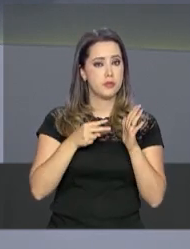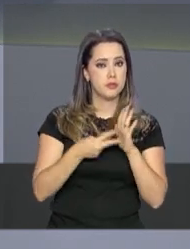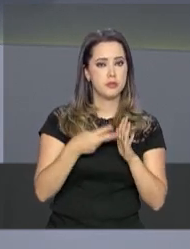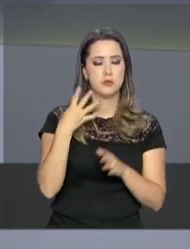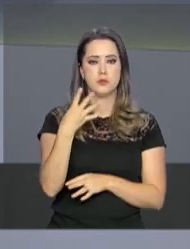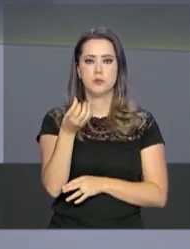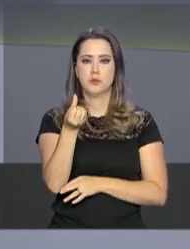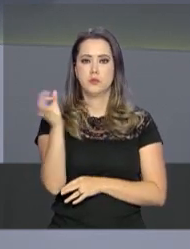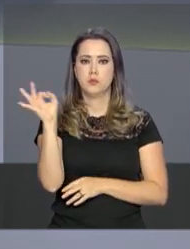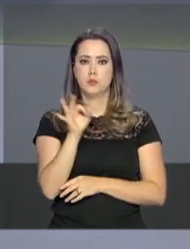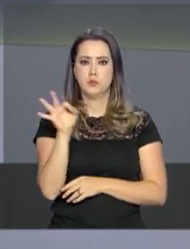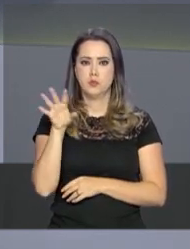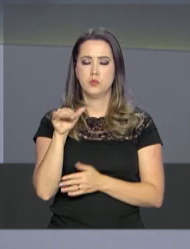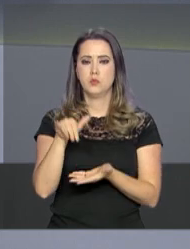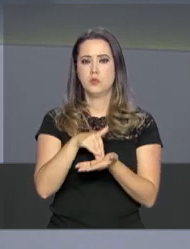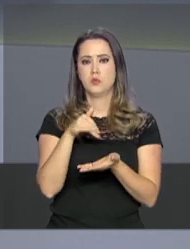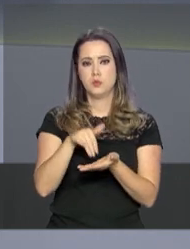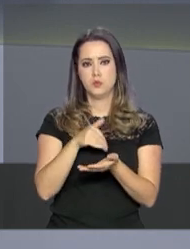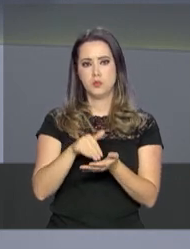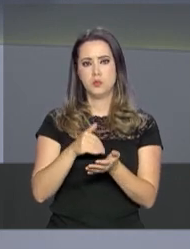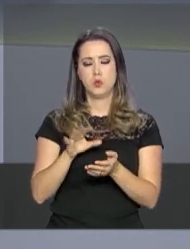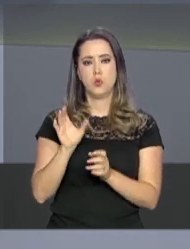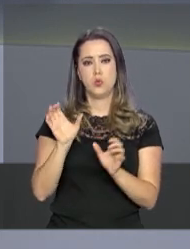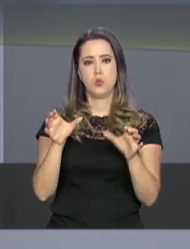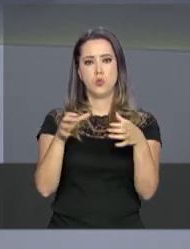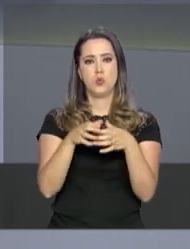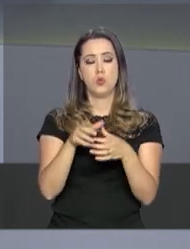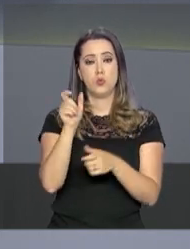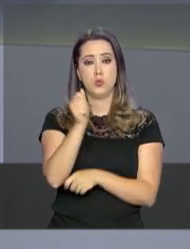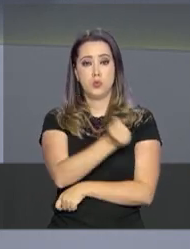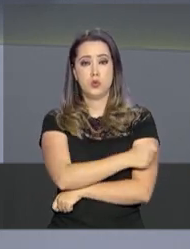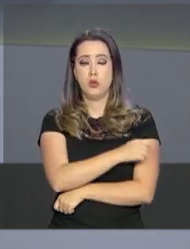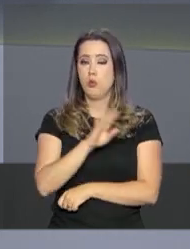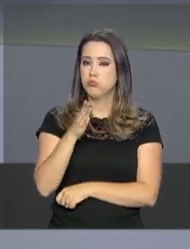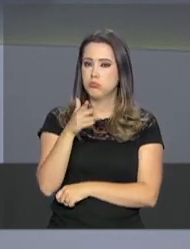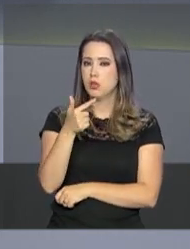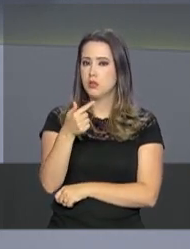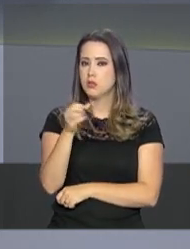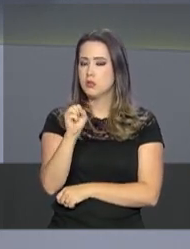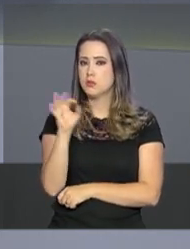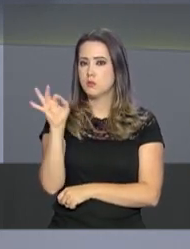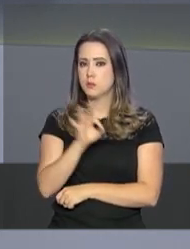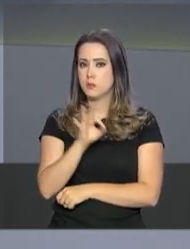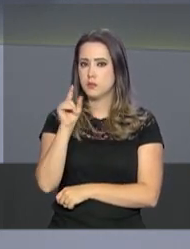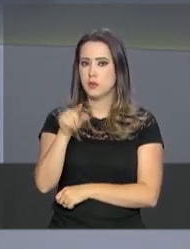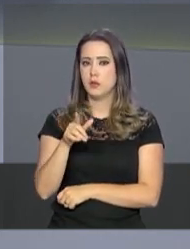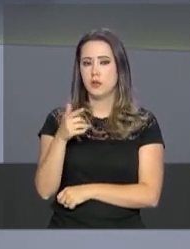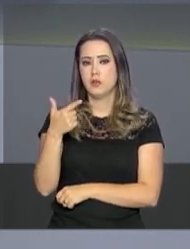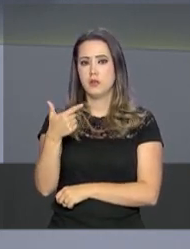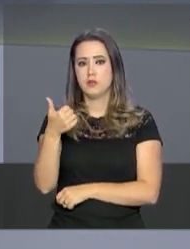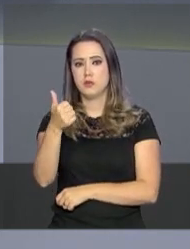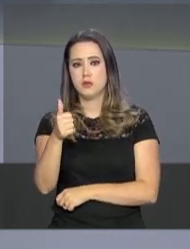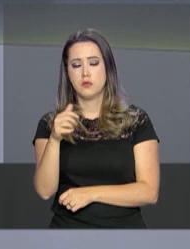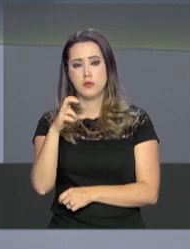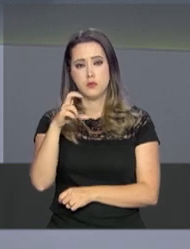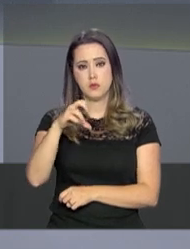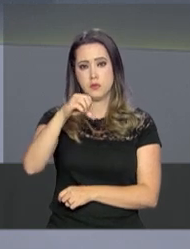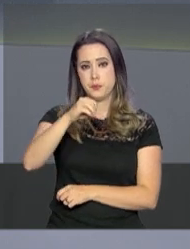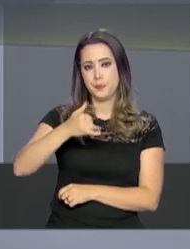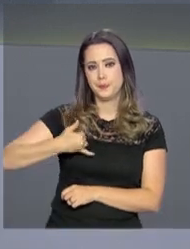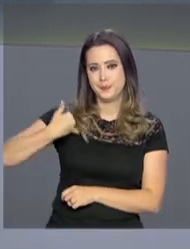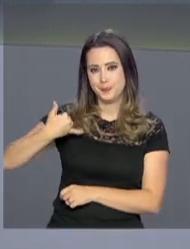46% dos inscritos a maioria dos candidatos quase 78% têm entre 21 e